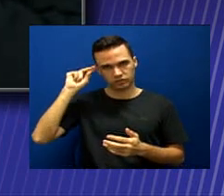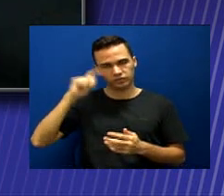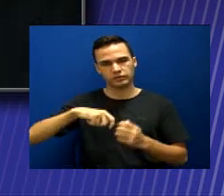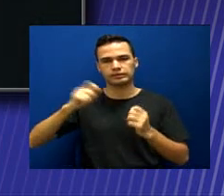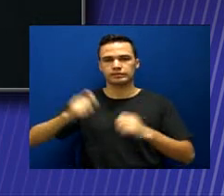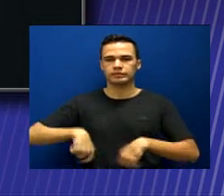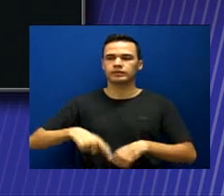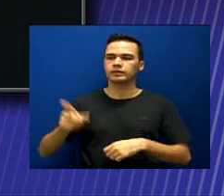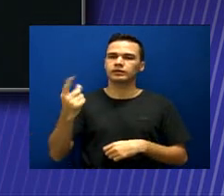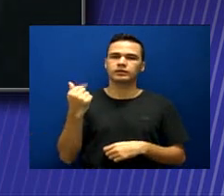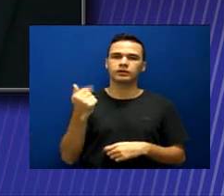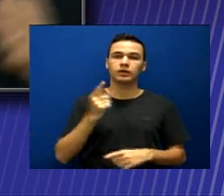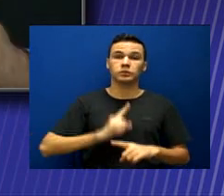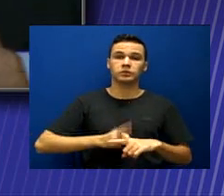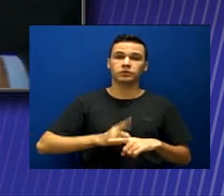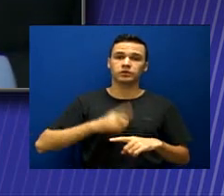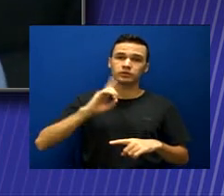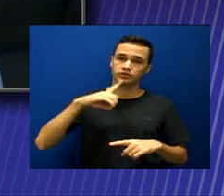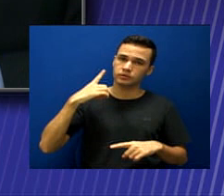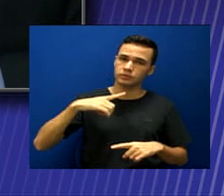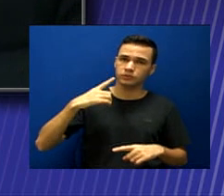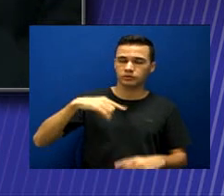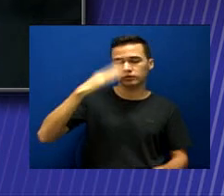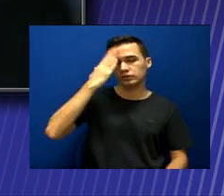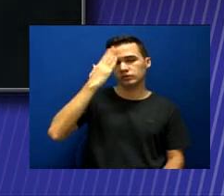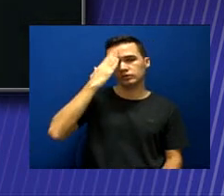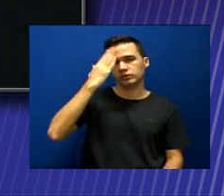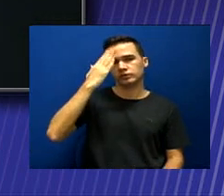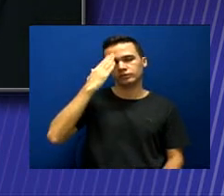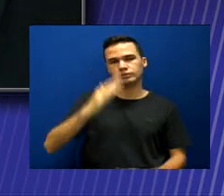essa verba, porque a deputada sabe muito bem que muitas vezes,